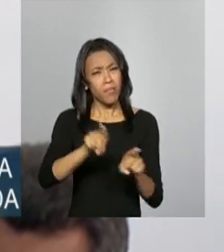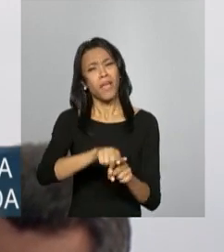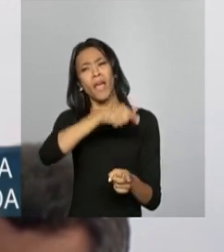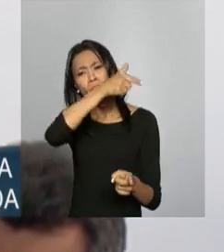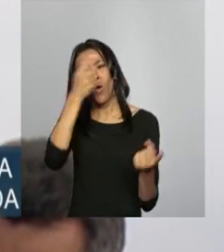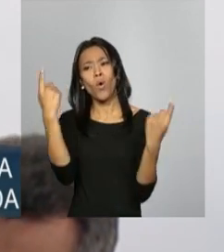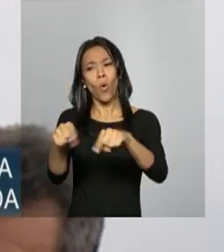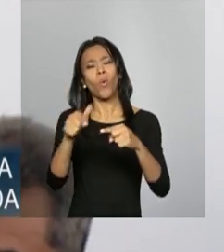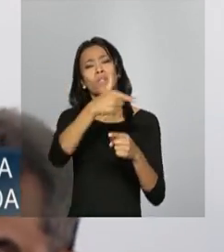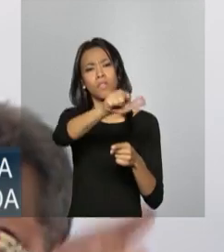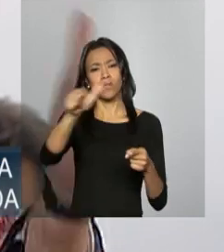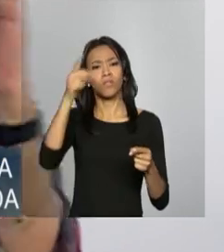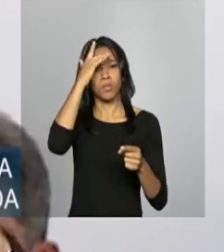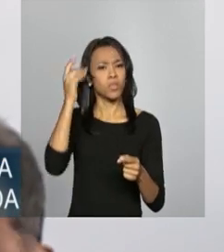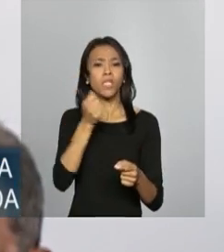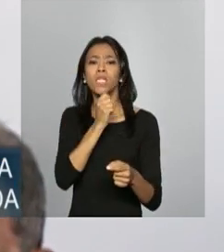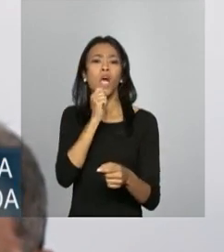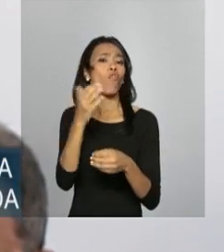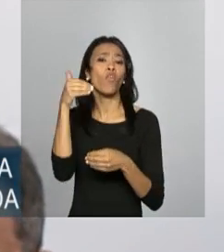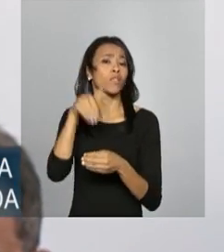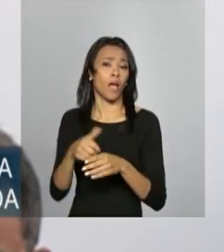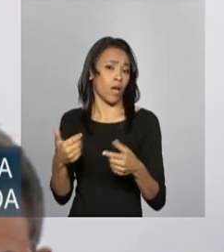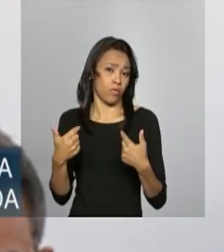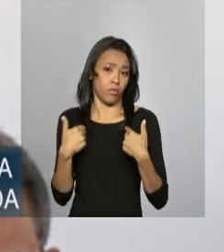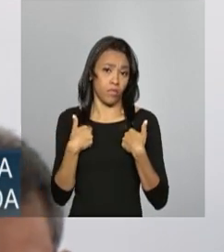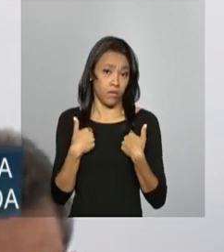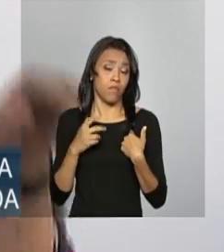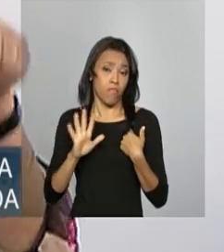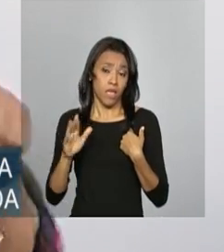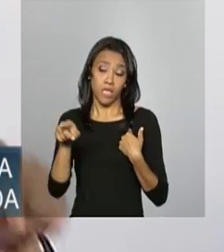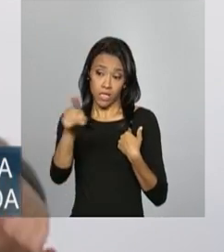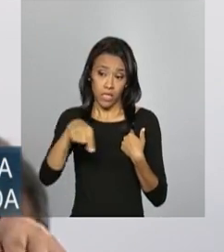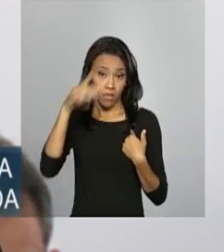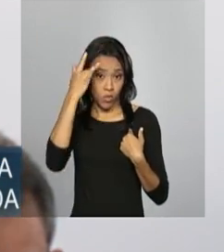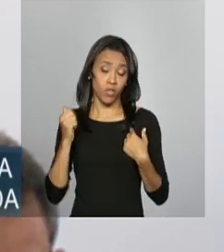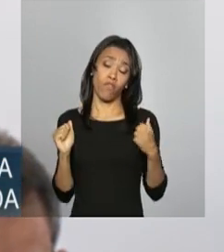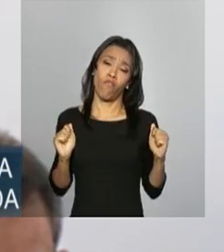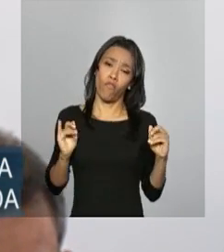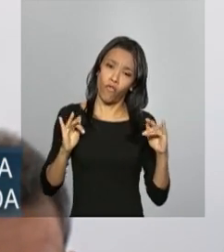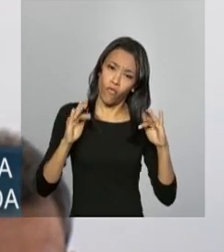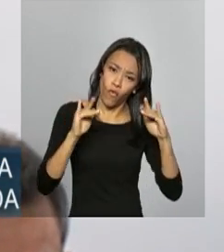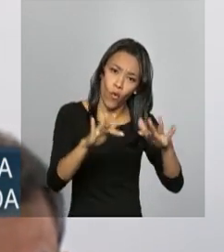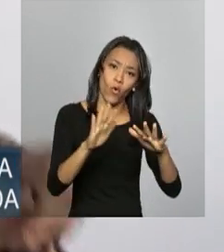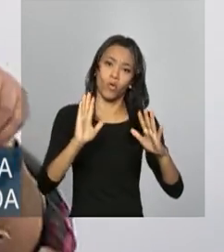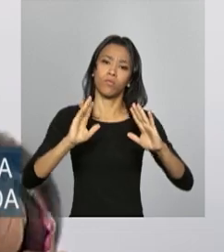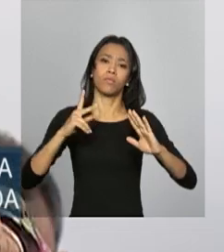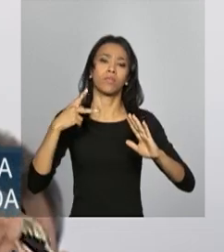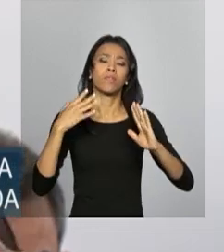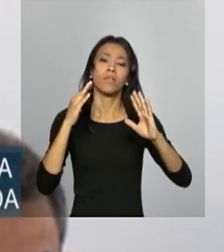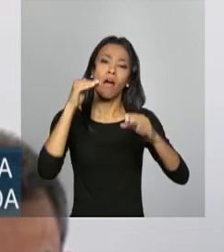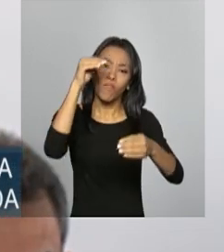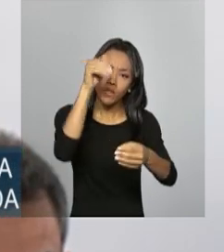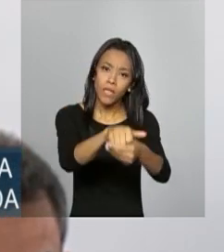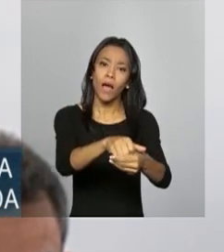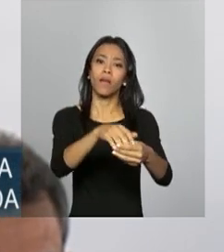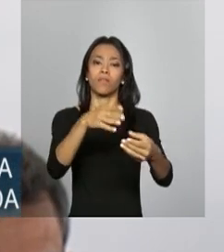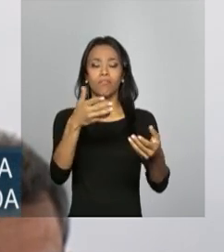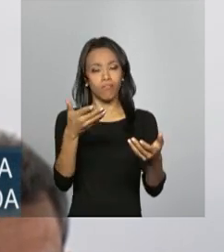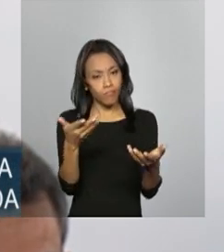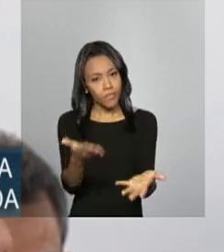que não votaram em mim, mas saíram de suas casas, acreditaram na eleição e foram lá